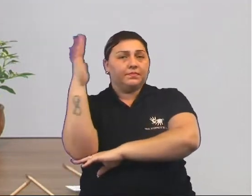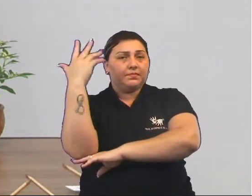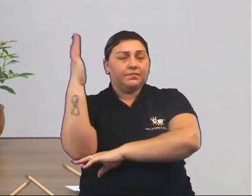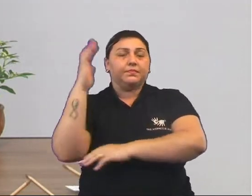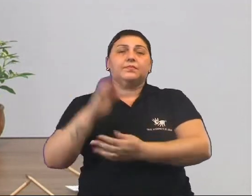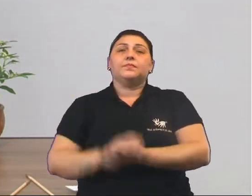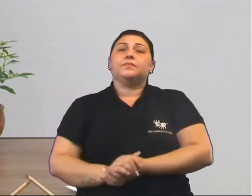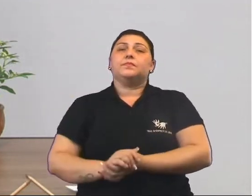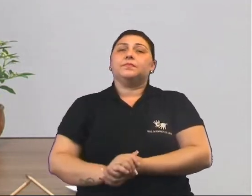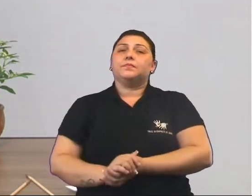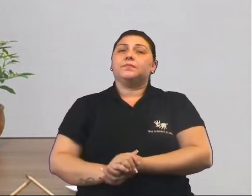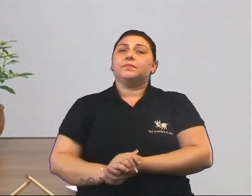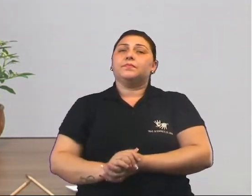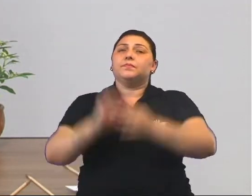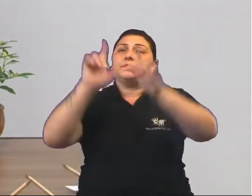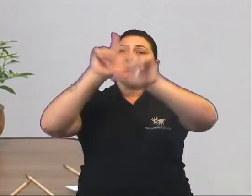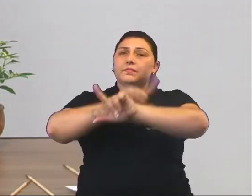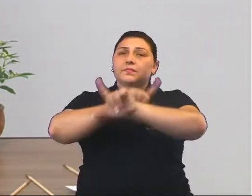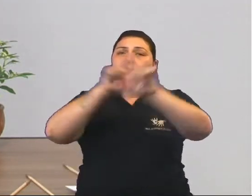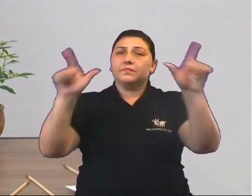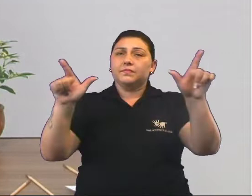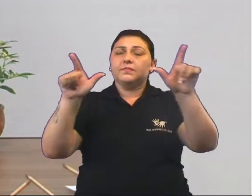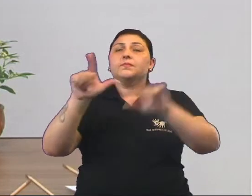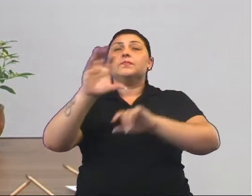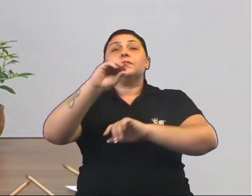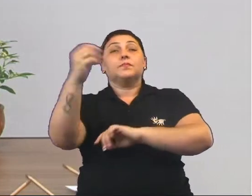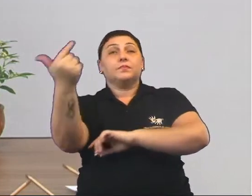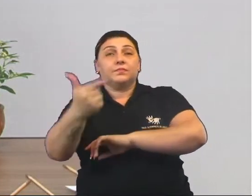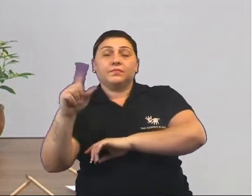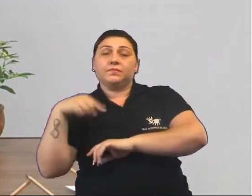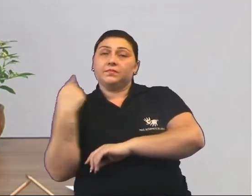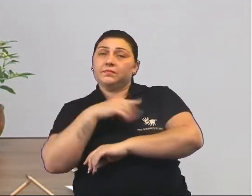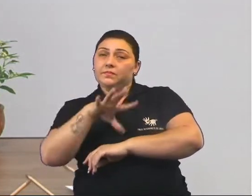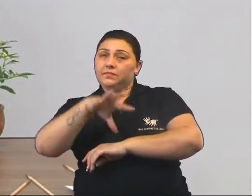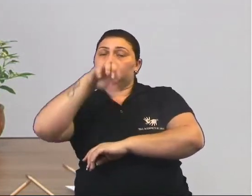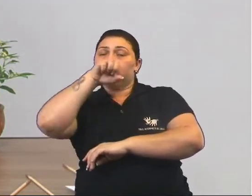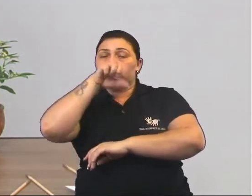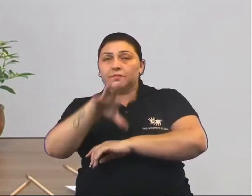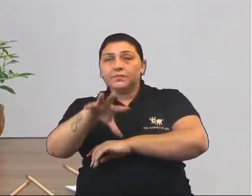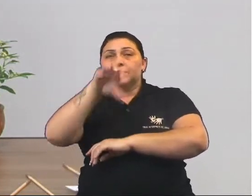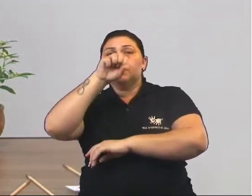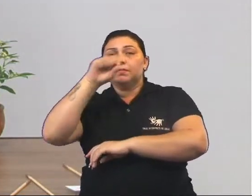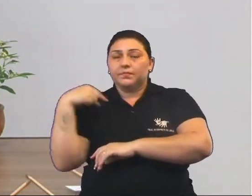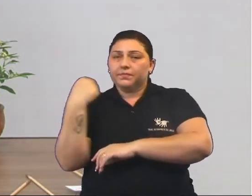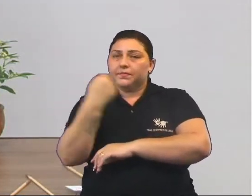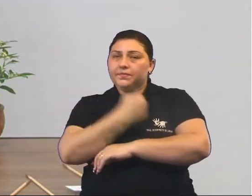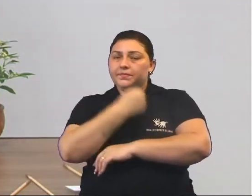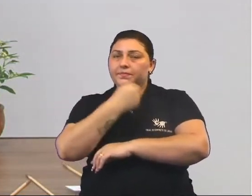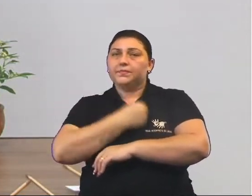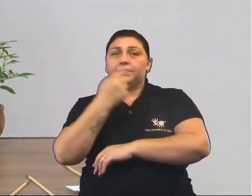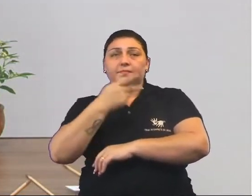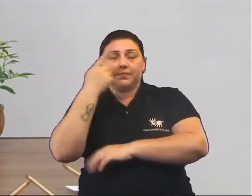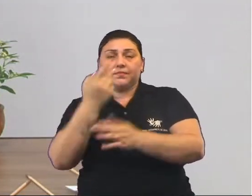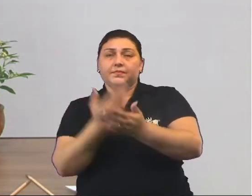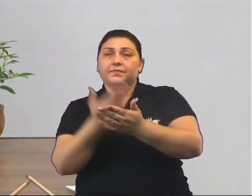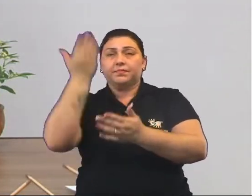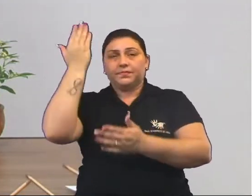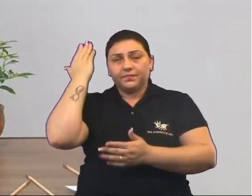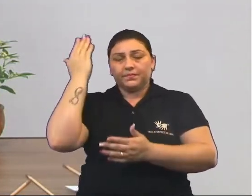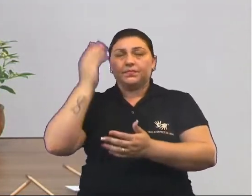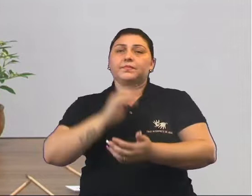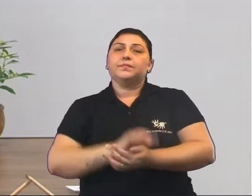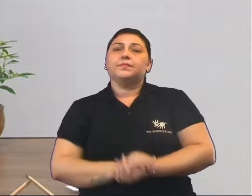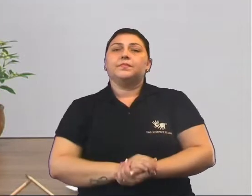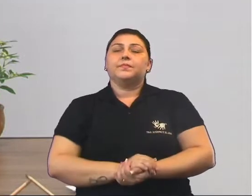plantas que elas purificam o nosso oxigênio, certo? O ar que nós respiramos. Falamos isso na